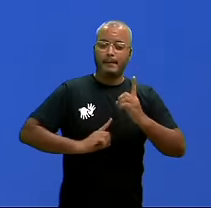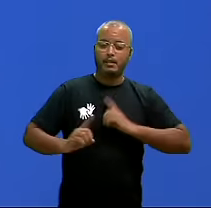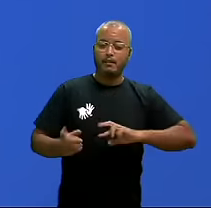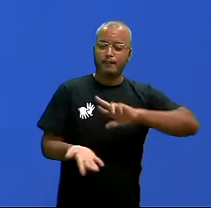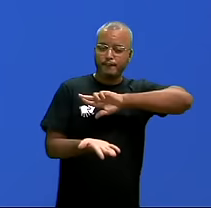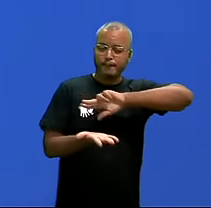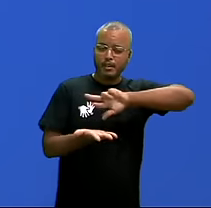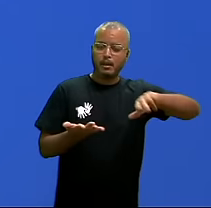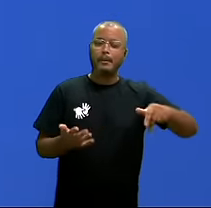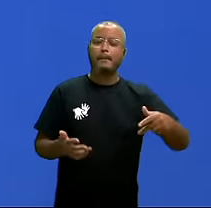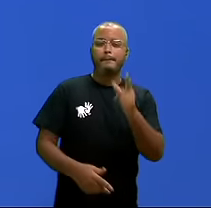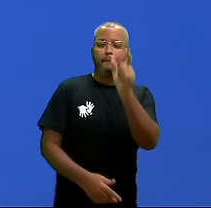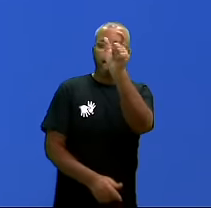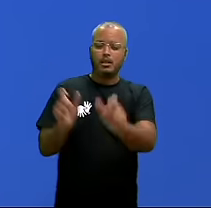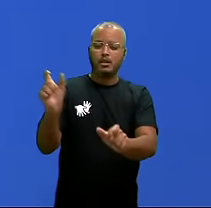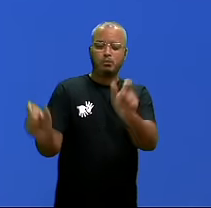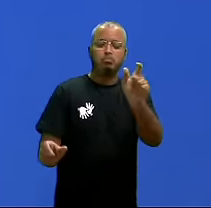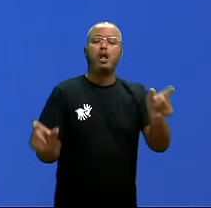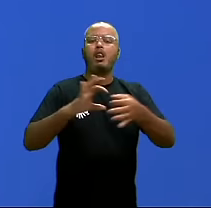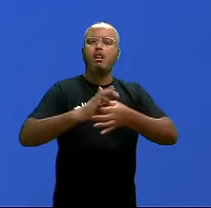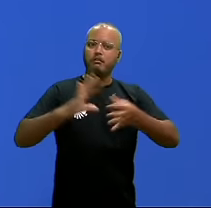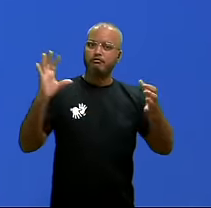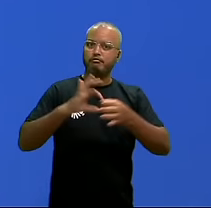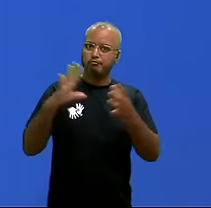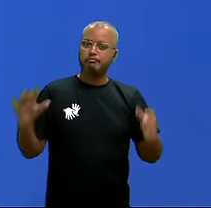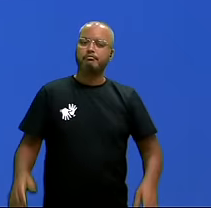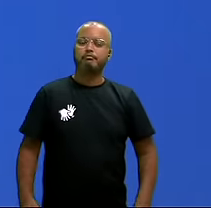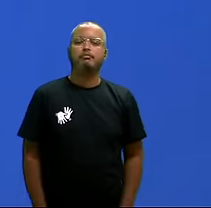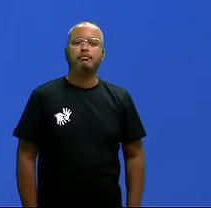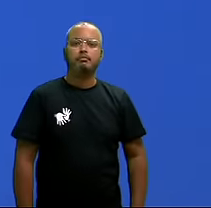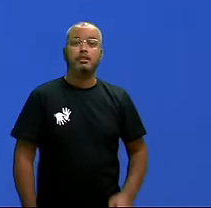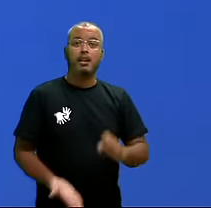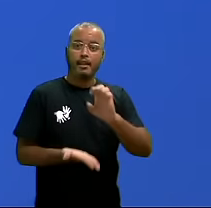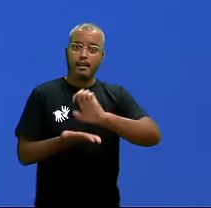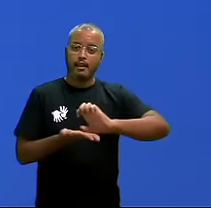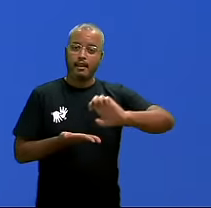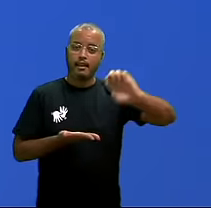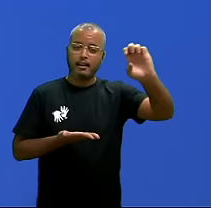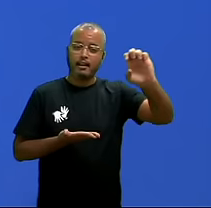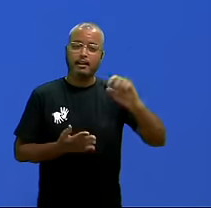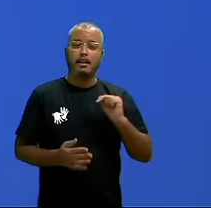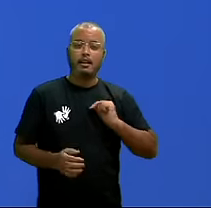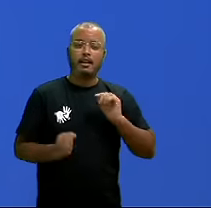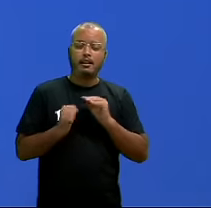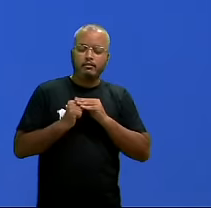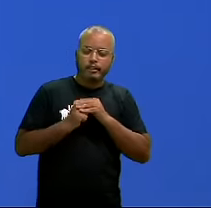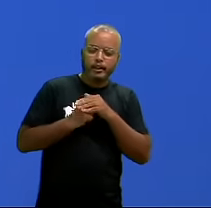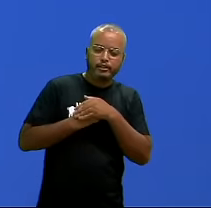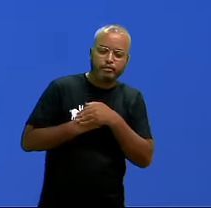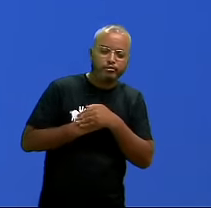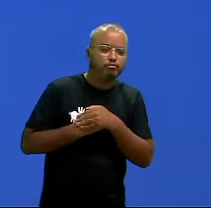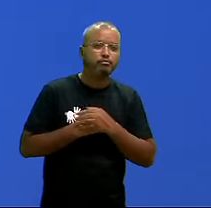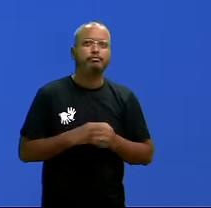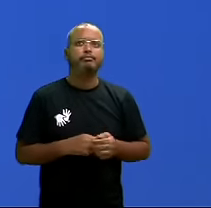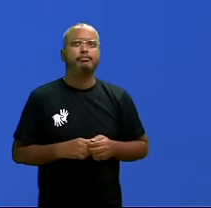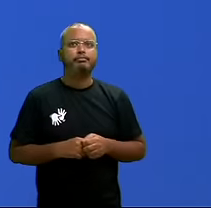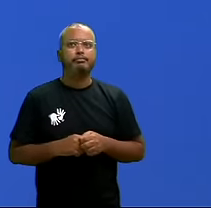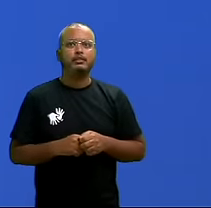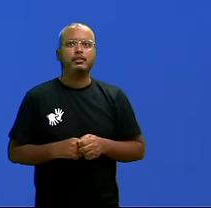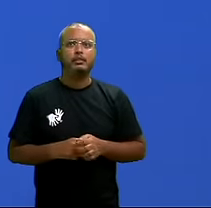Elias está lá no espírito de Rivotril dele, dentro da caverninha dele. Estou aqui quietinho. Irmão,